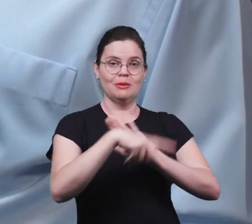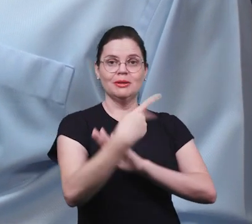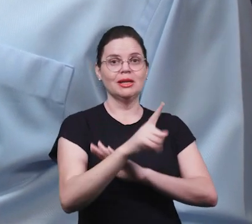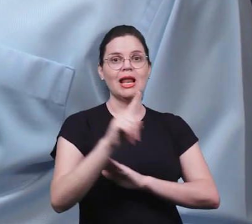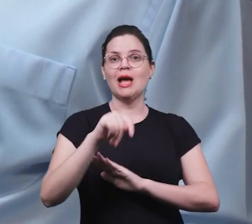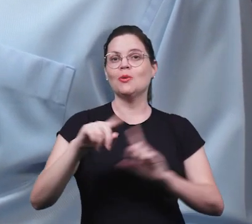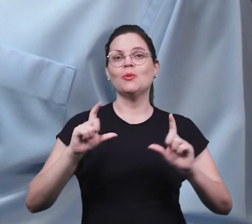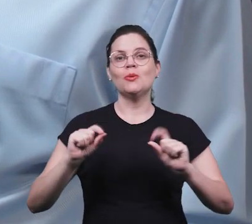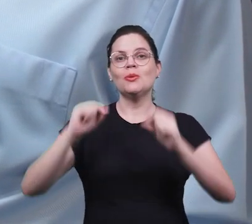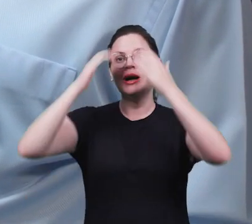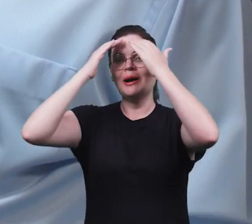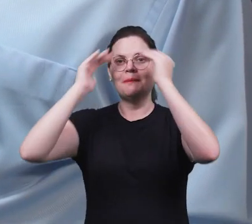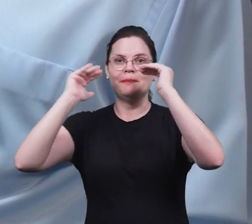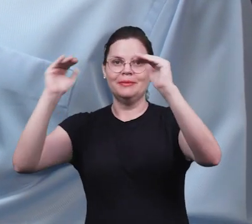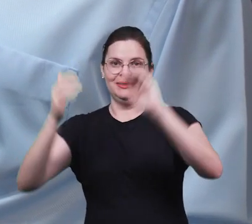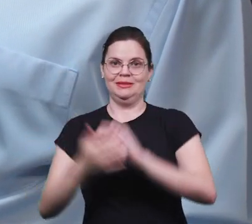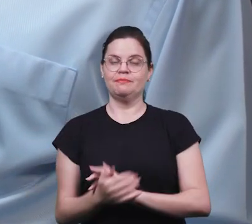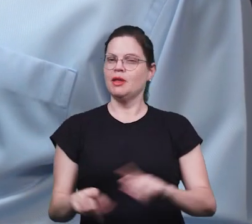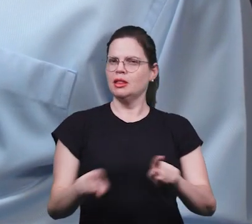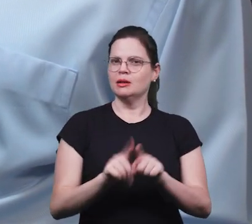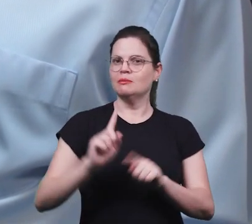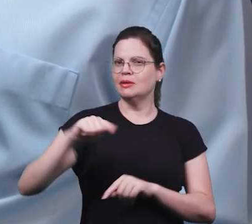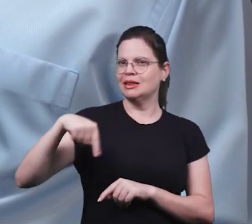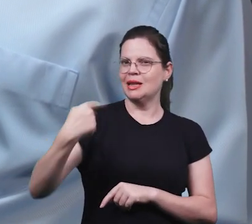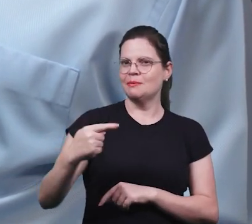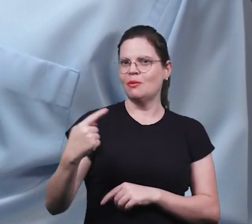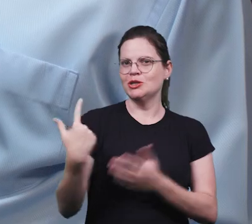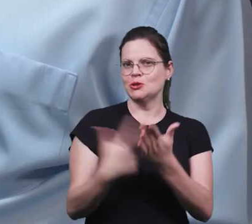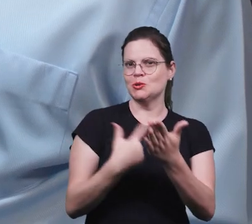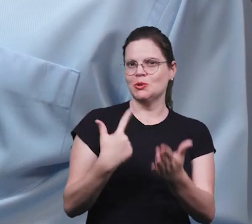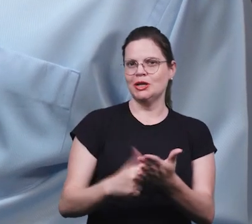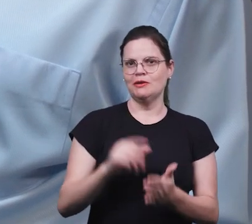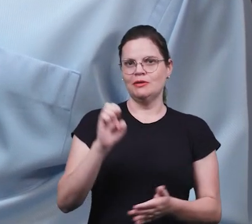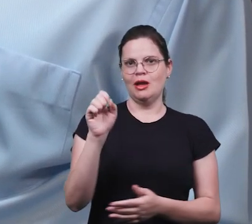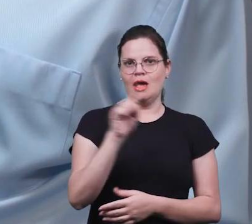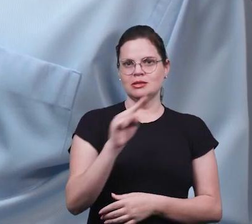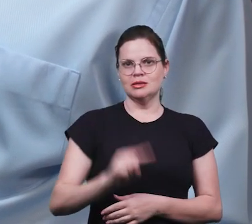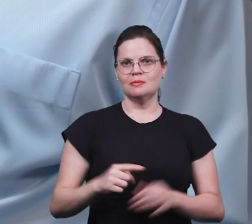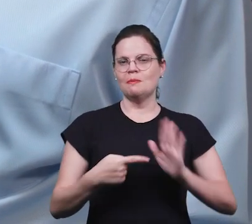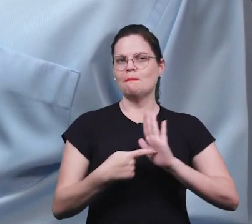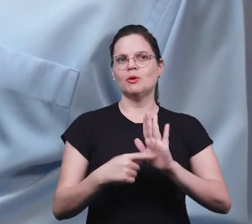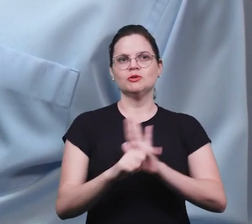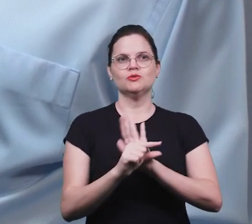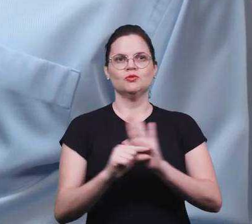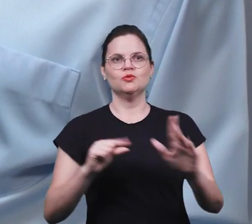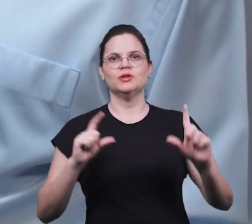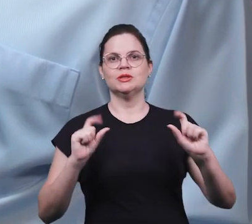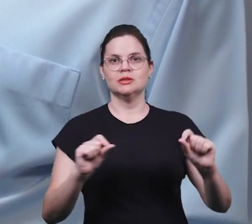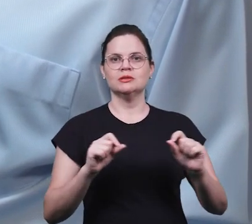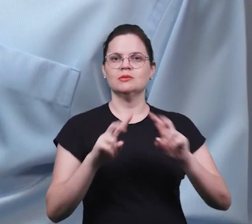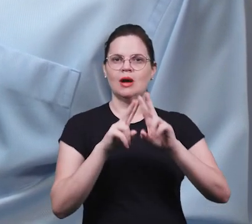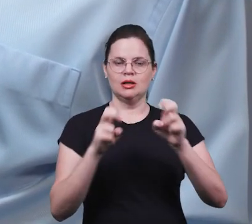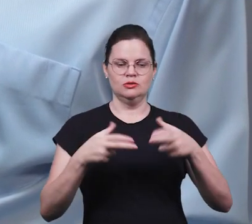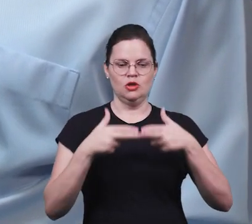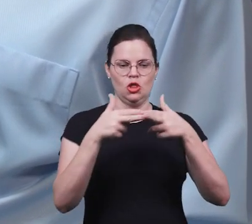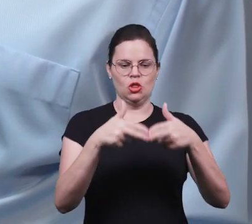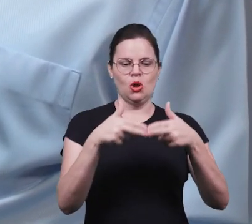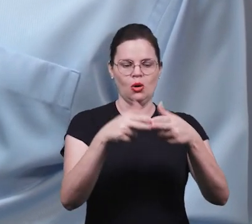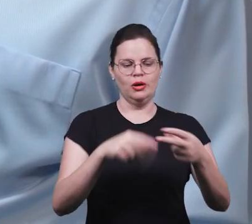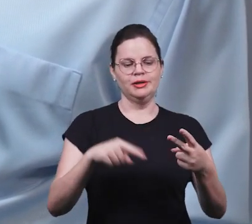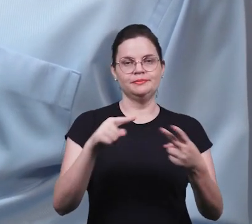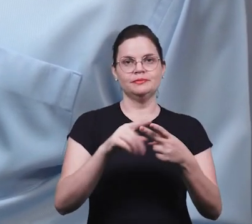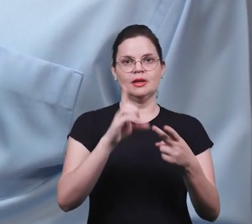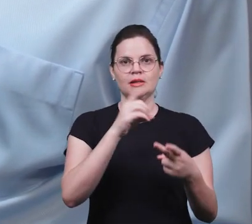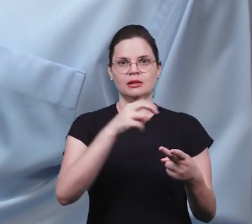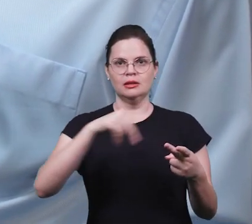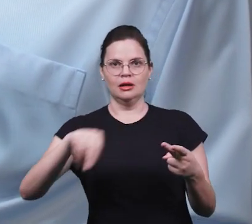característica. Ezequiel fala de Noé, tem um versículo lá que ele fala de Noé, de Daniel e de Jó,